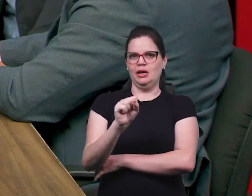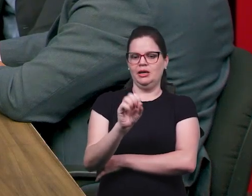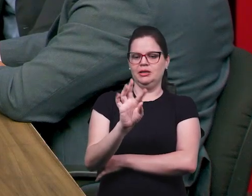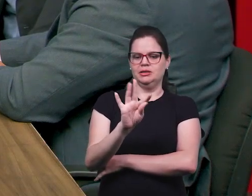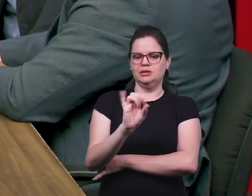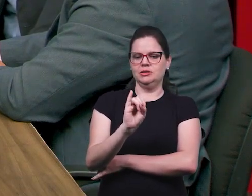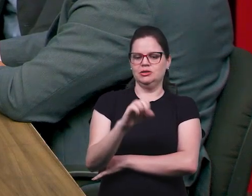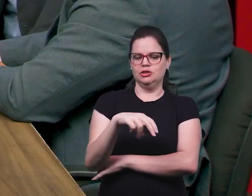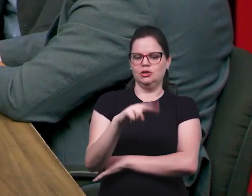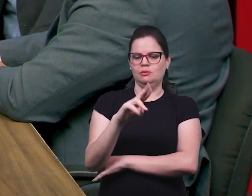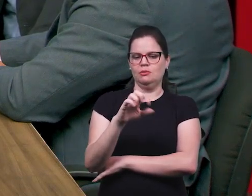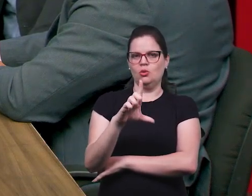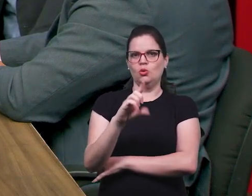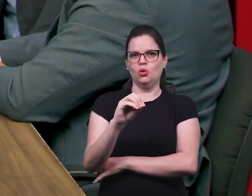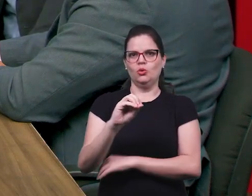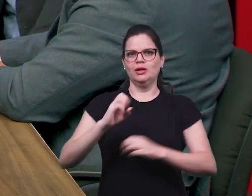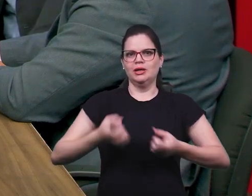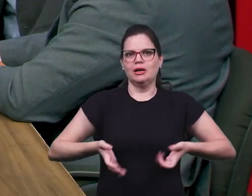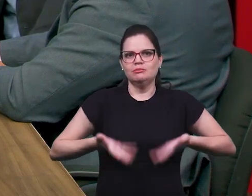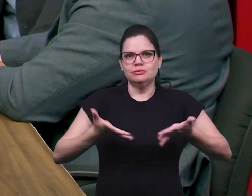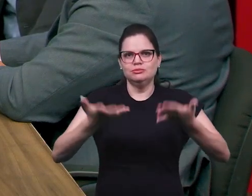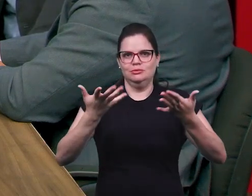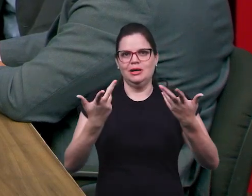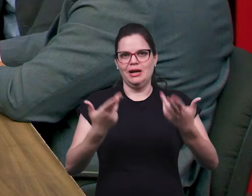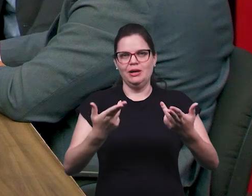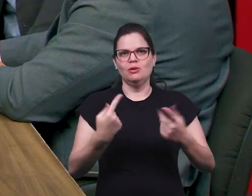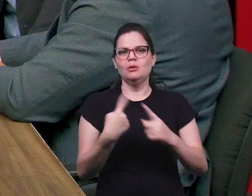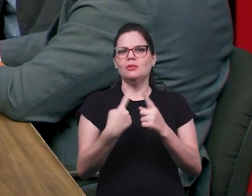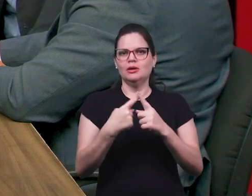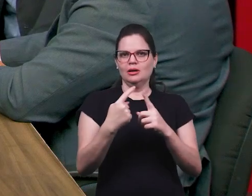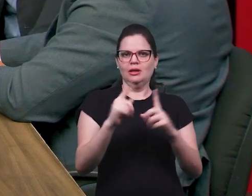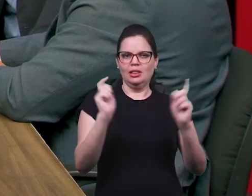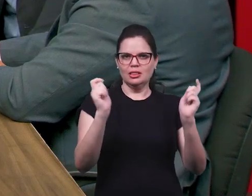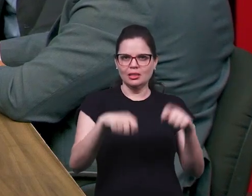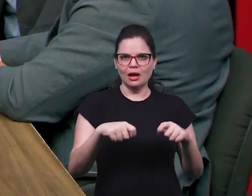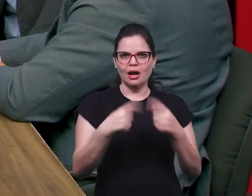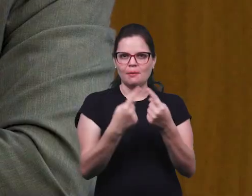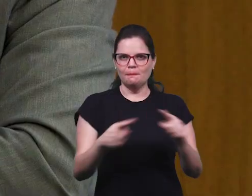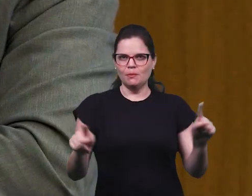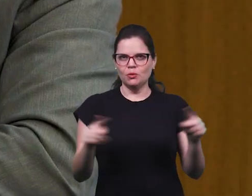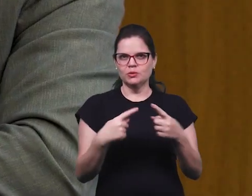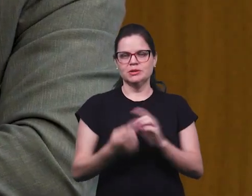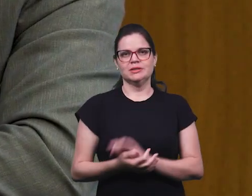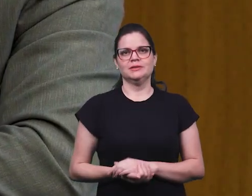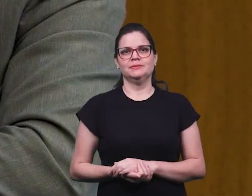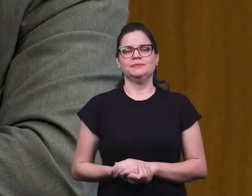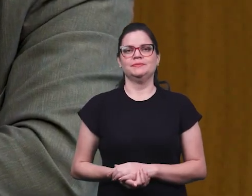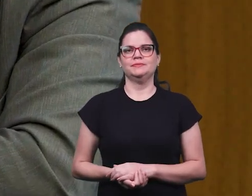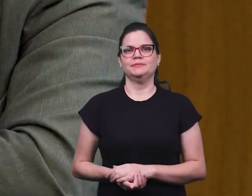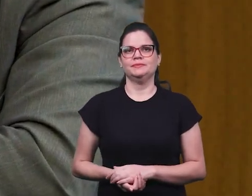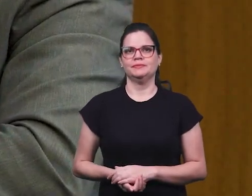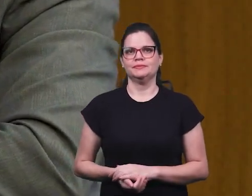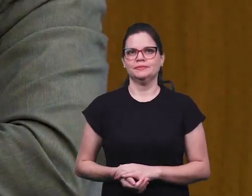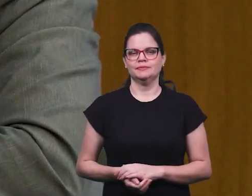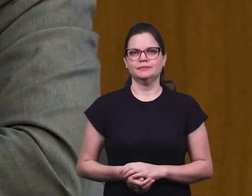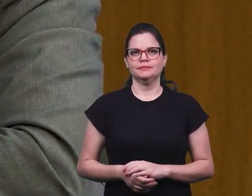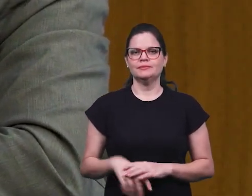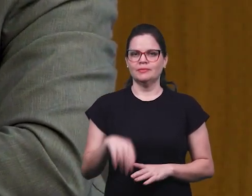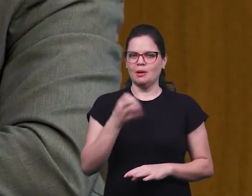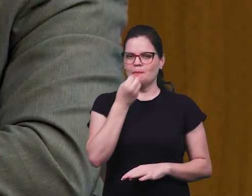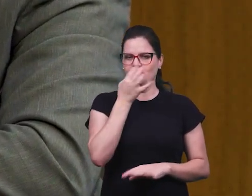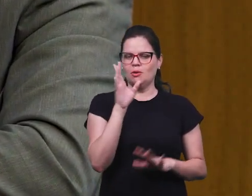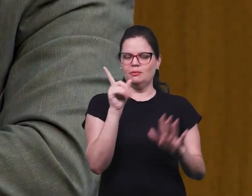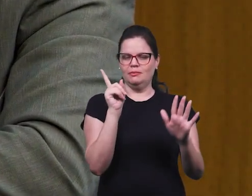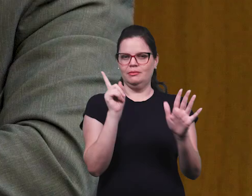a este órgão, a questão da própria música, que a gente poderia falar? Então, foi boa a